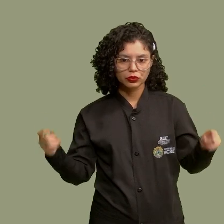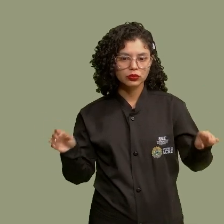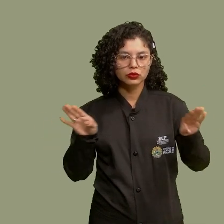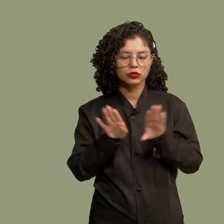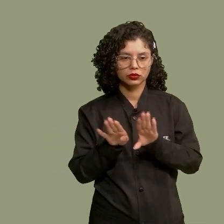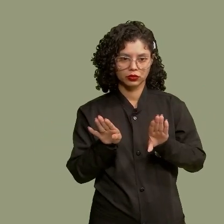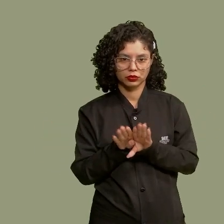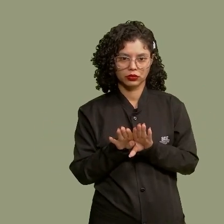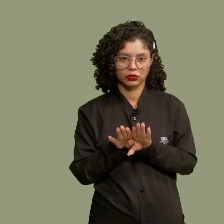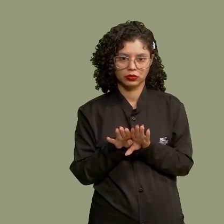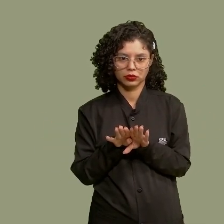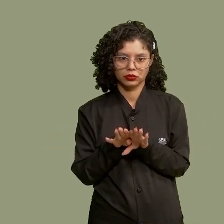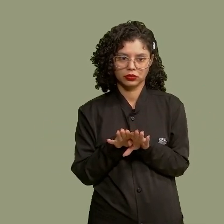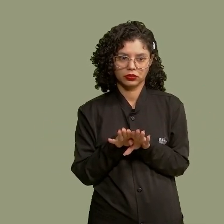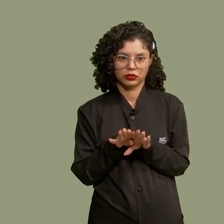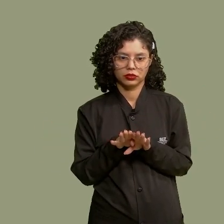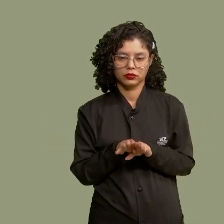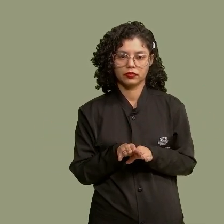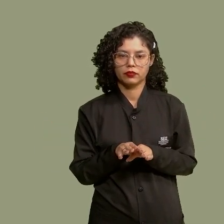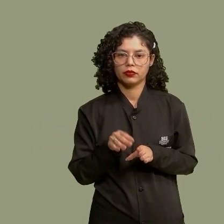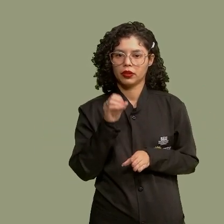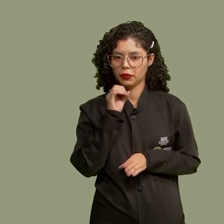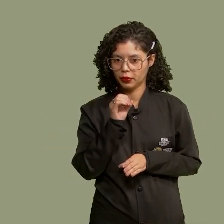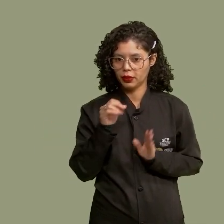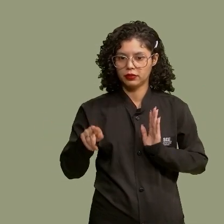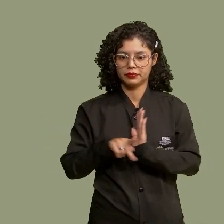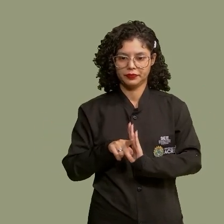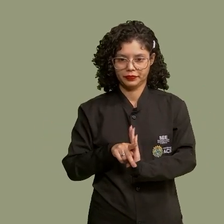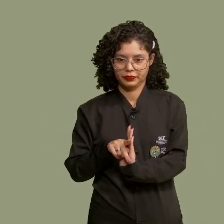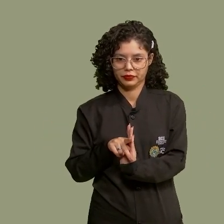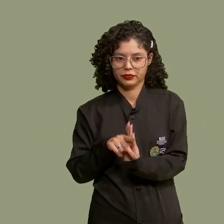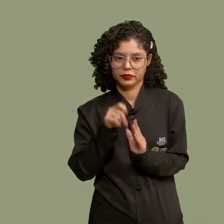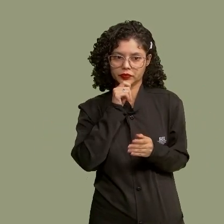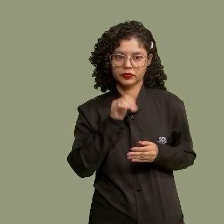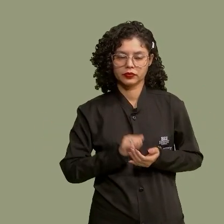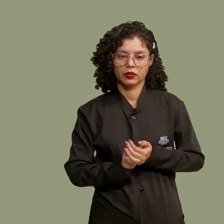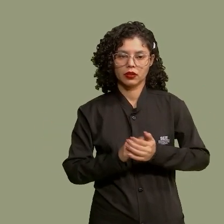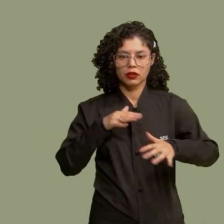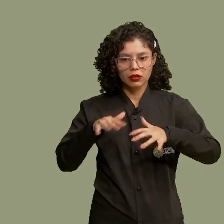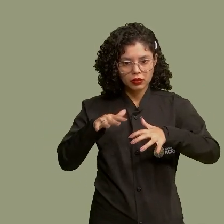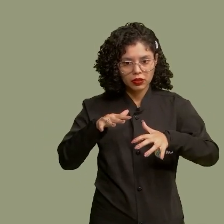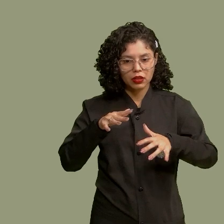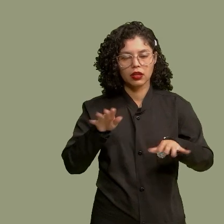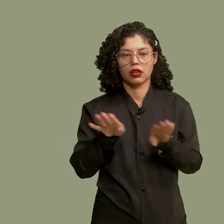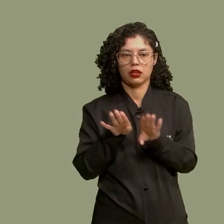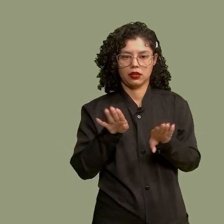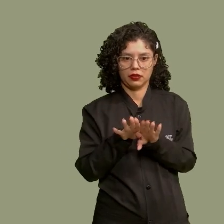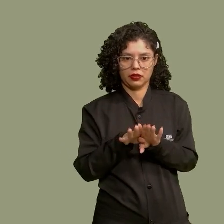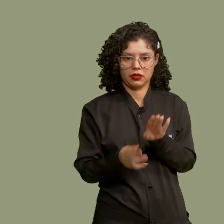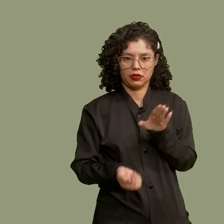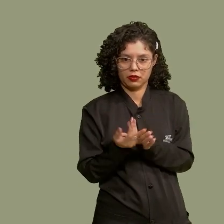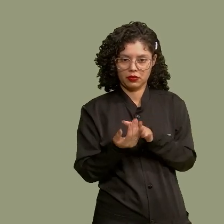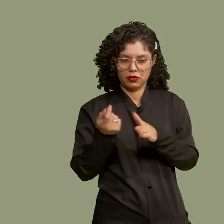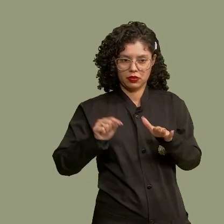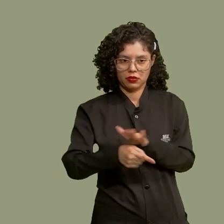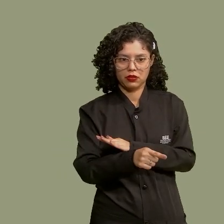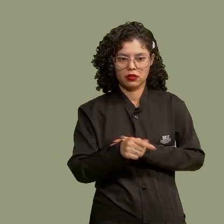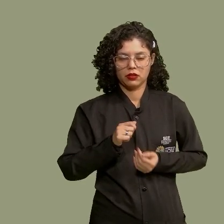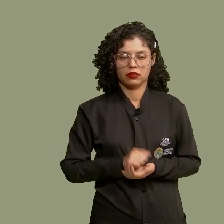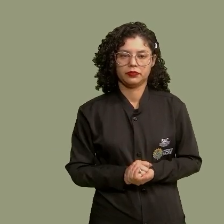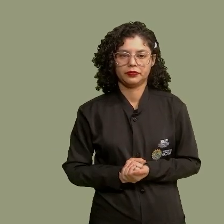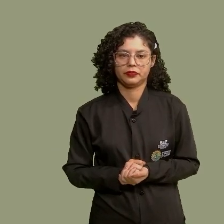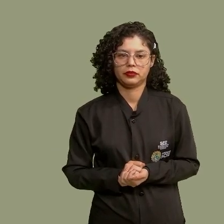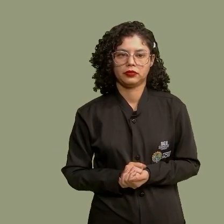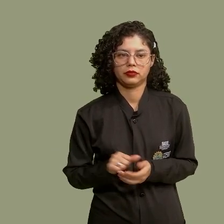ao soprar ar em seu interior. O ar vibra dentro do instrumento, criando esse som. E aí